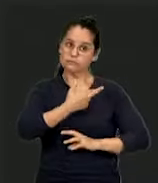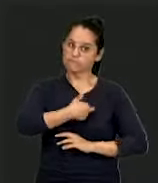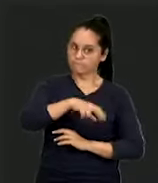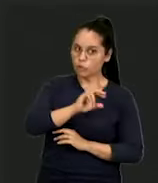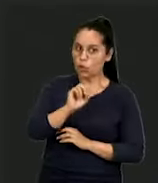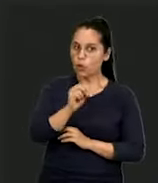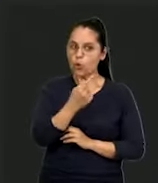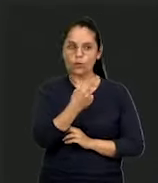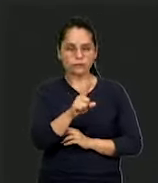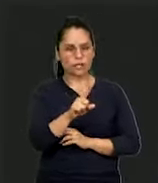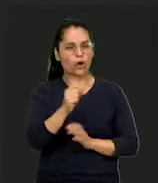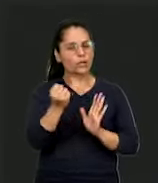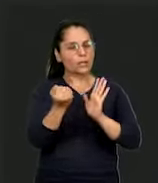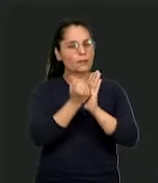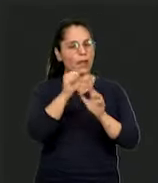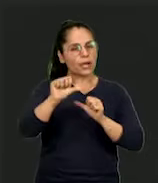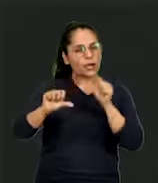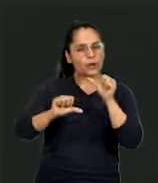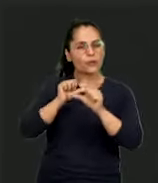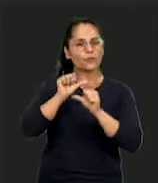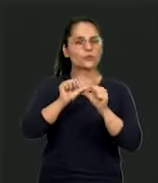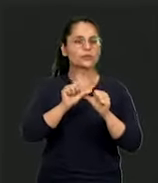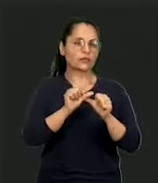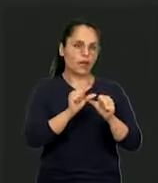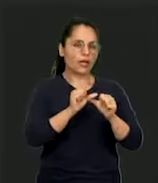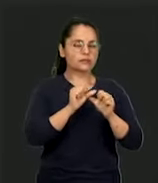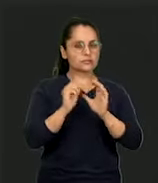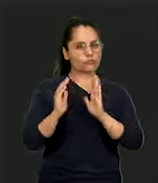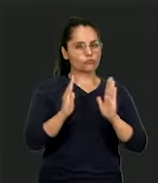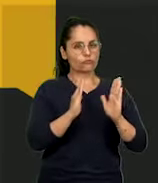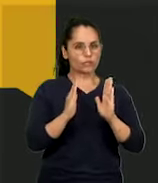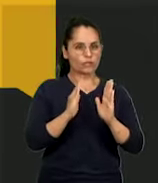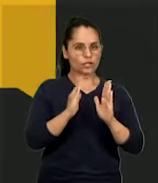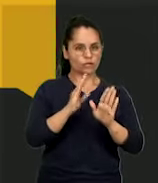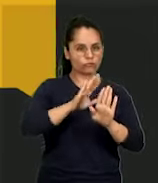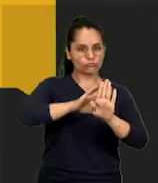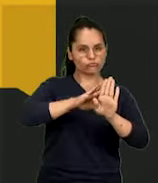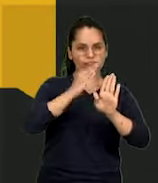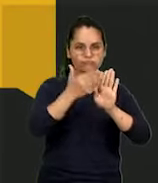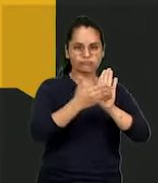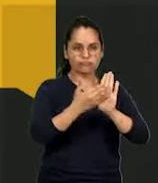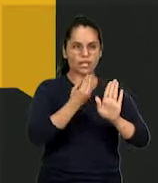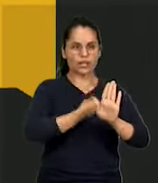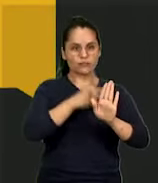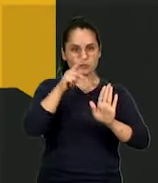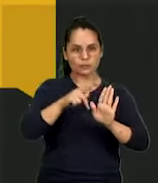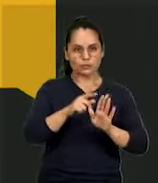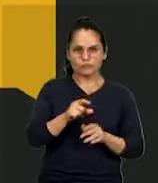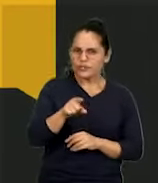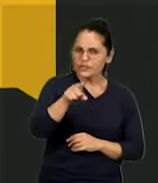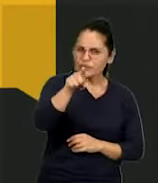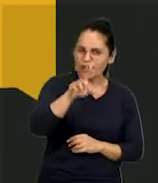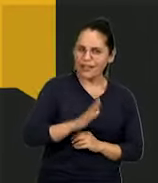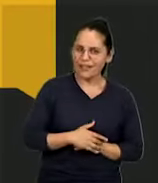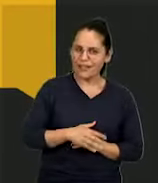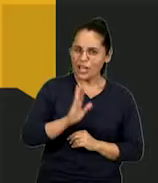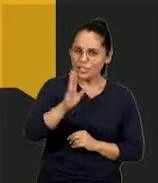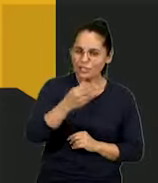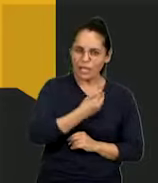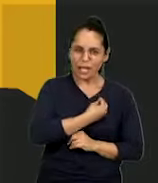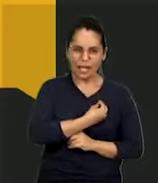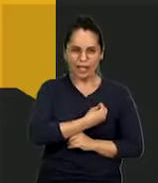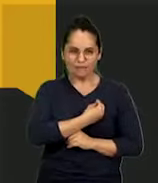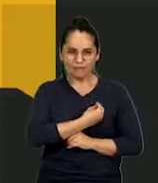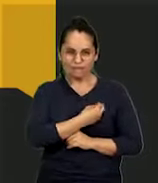não, que marcam a mudança de estado na vida de uma pessoa. E você? Já presenciou